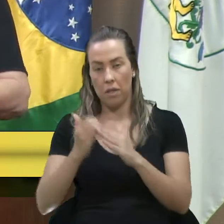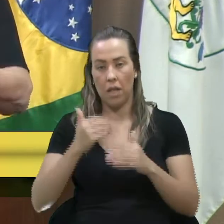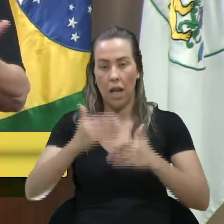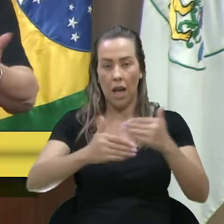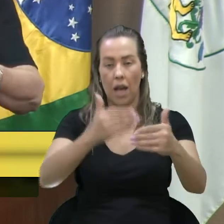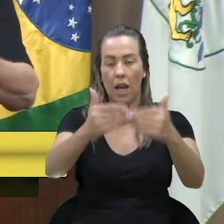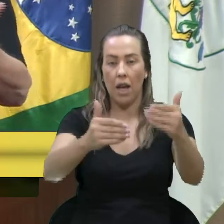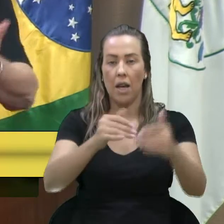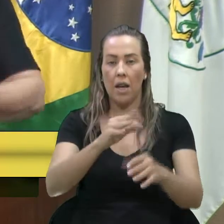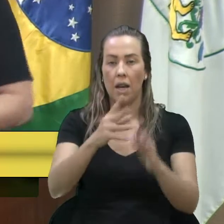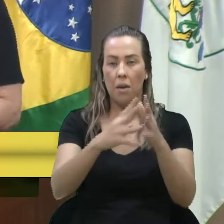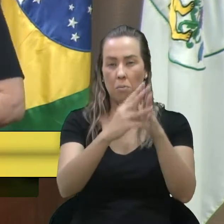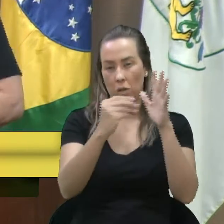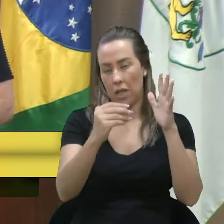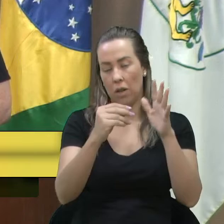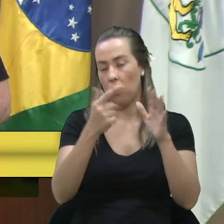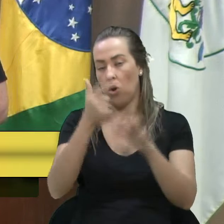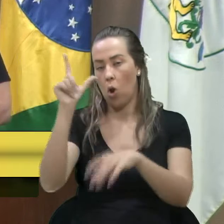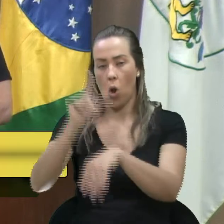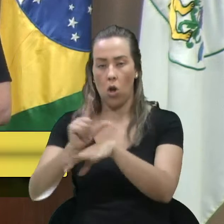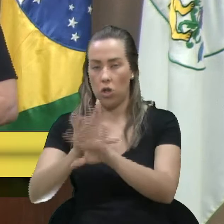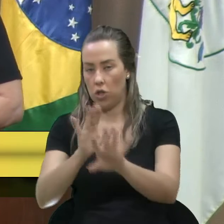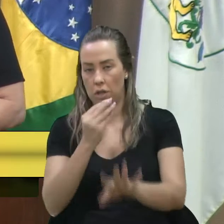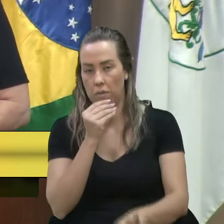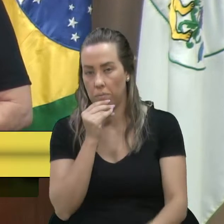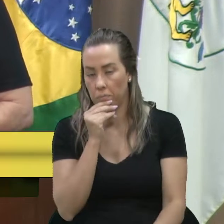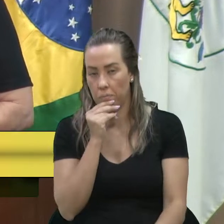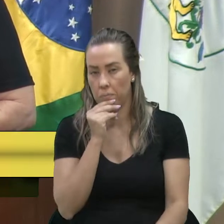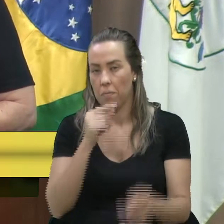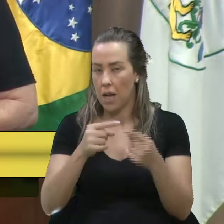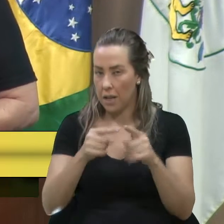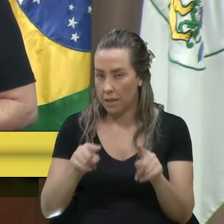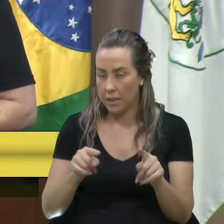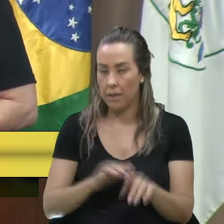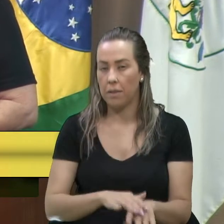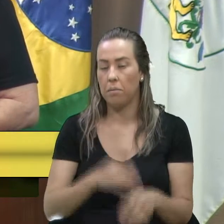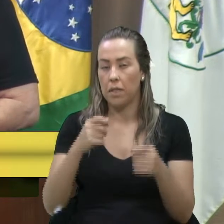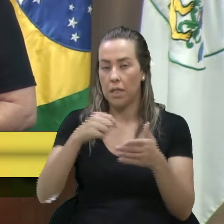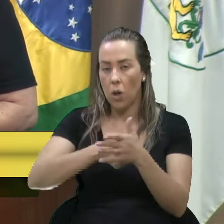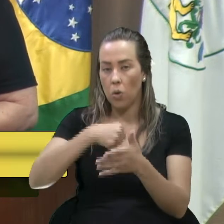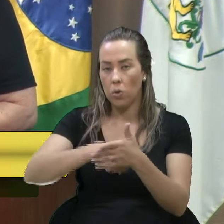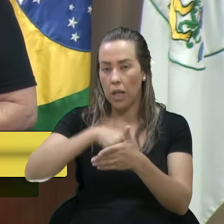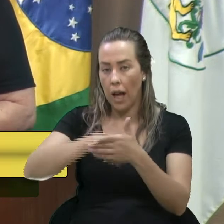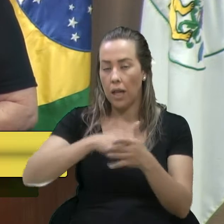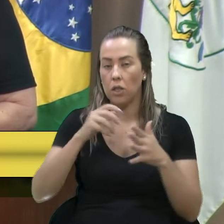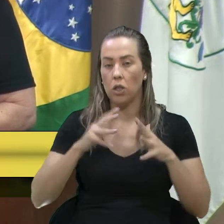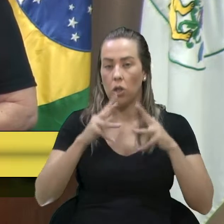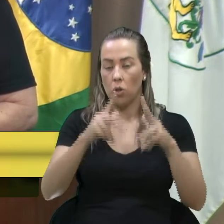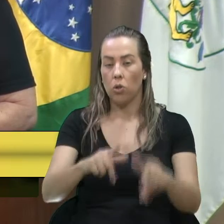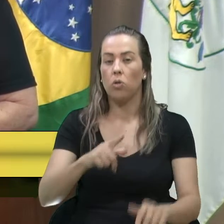dei o exemplo do comércio, eu poderia dar de outras, né? Então, acho que a gente precisa lutar para que todos tenham